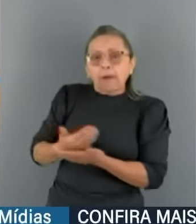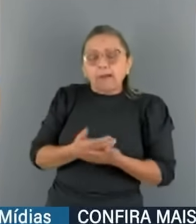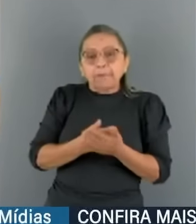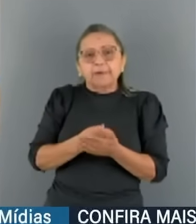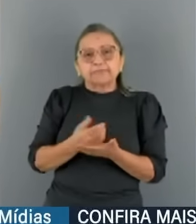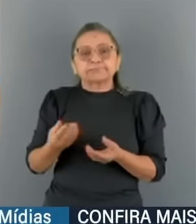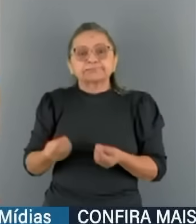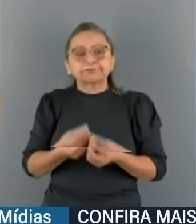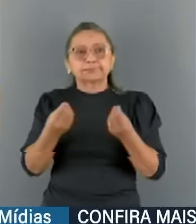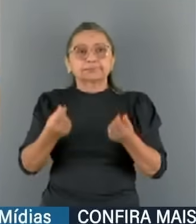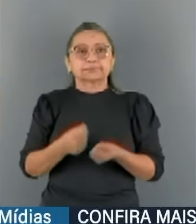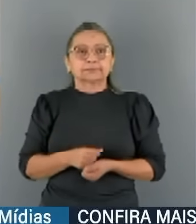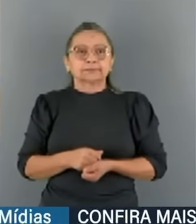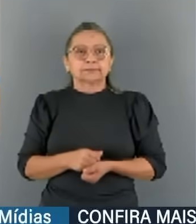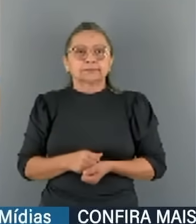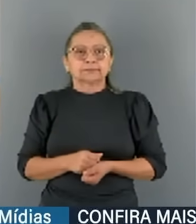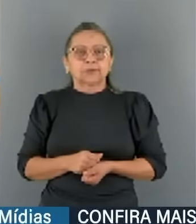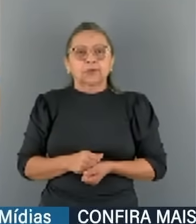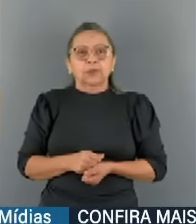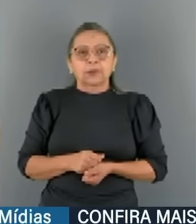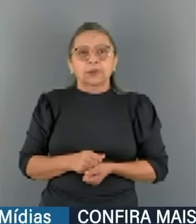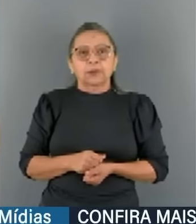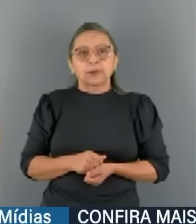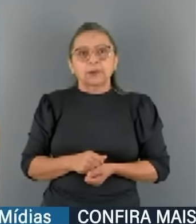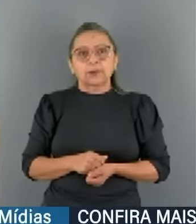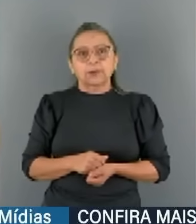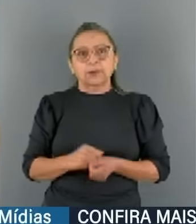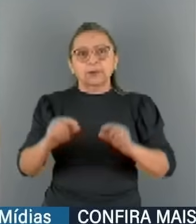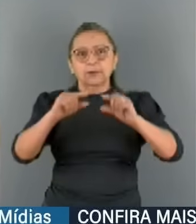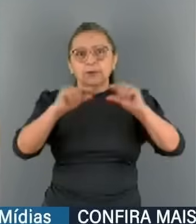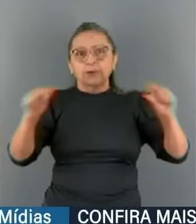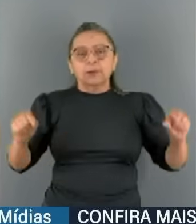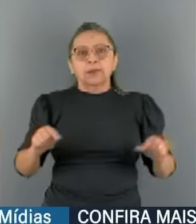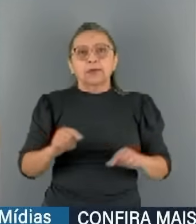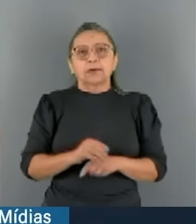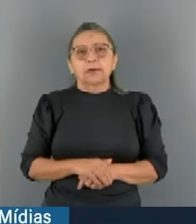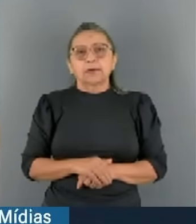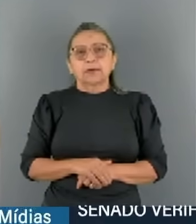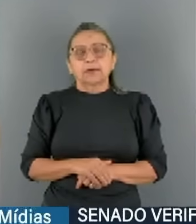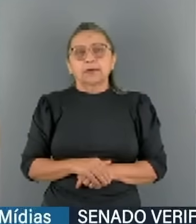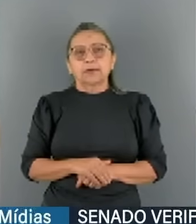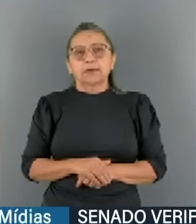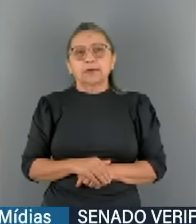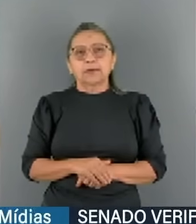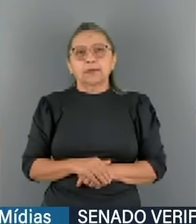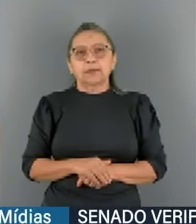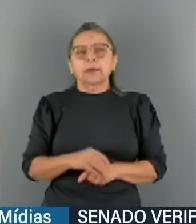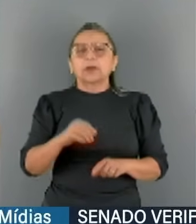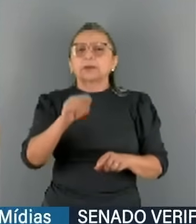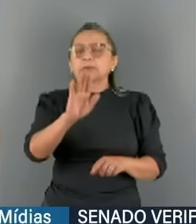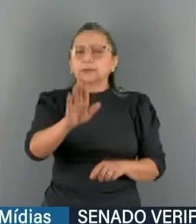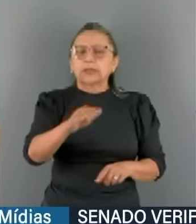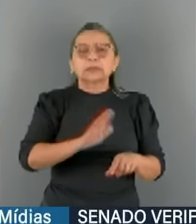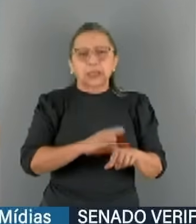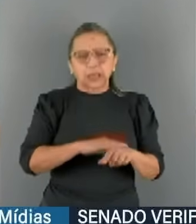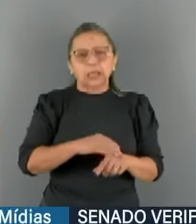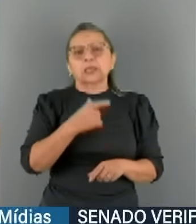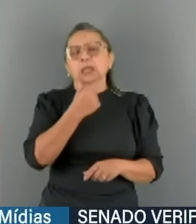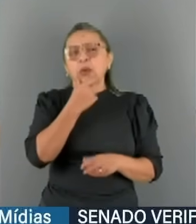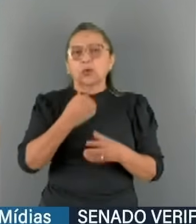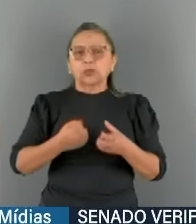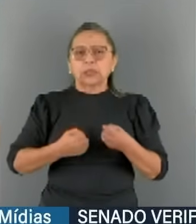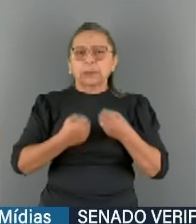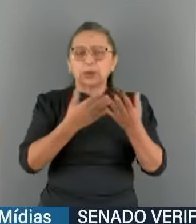expiatório. Deputado, que está no habeas corpus do Supremo, tratar o depoente com